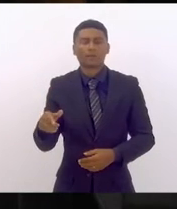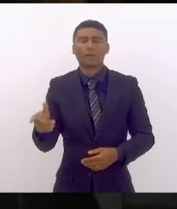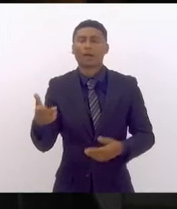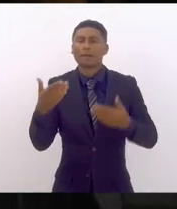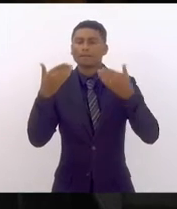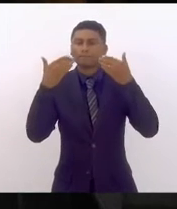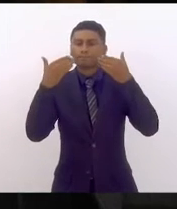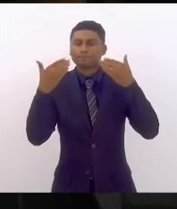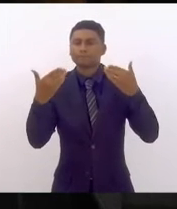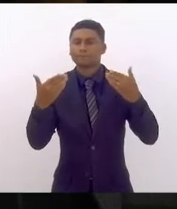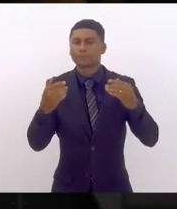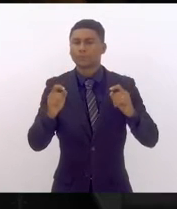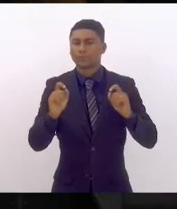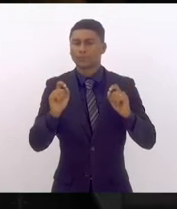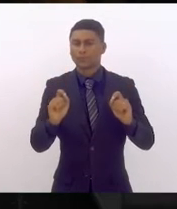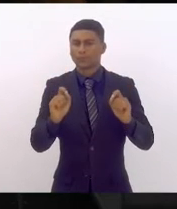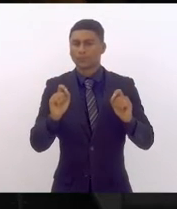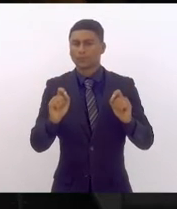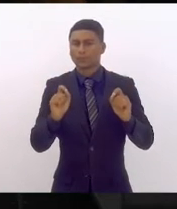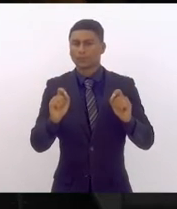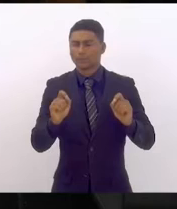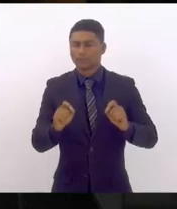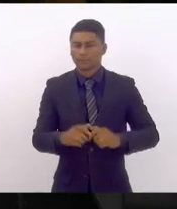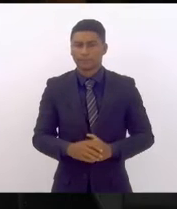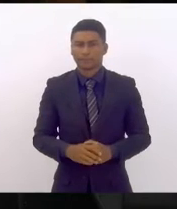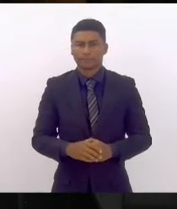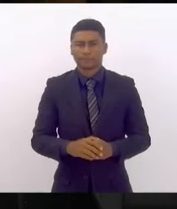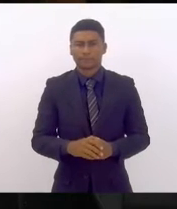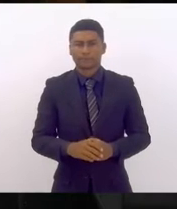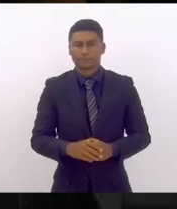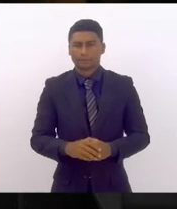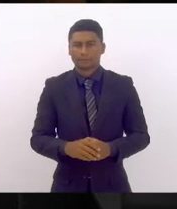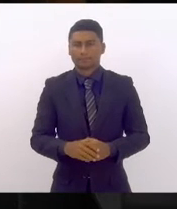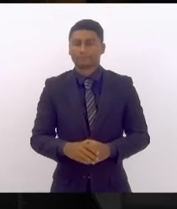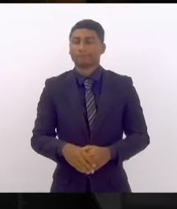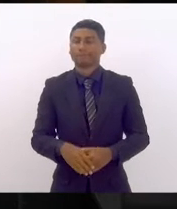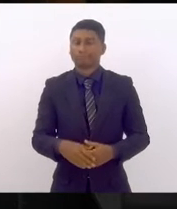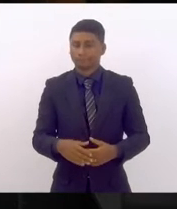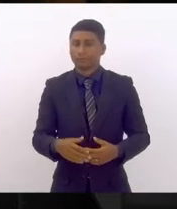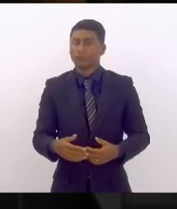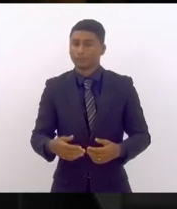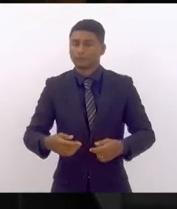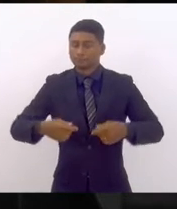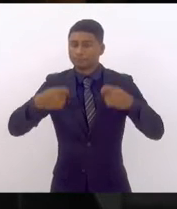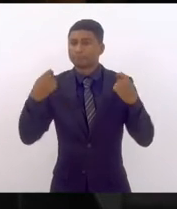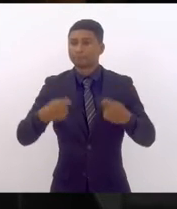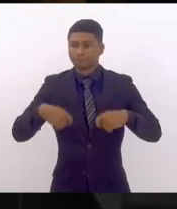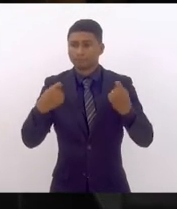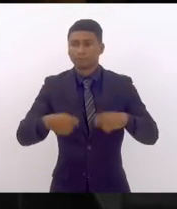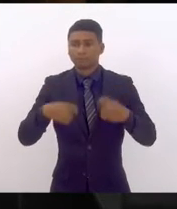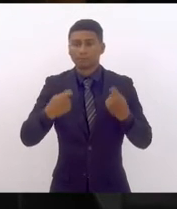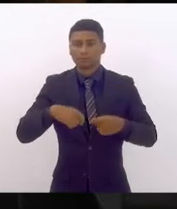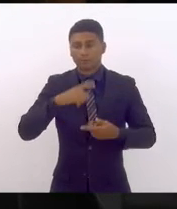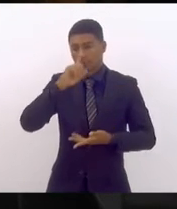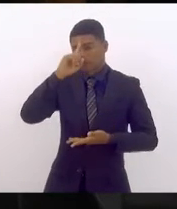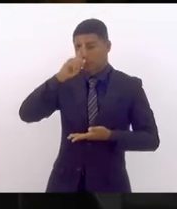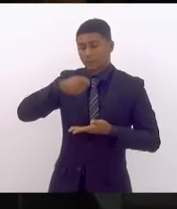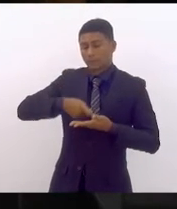algo que de fato precisa ser decidido porque suspeição